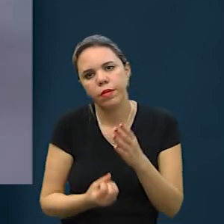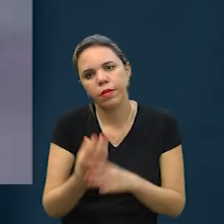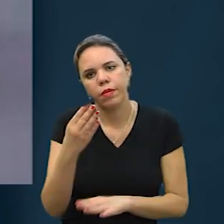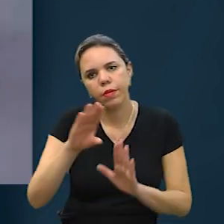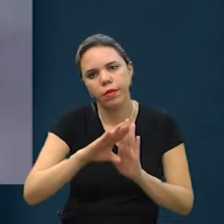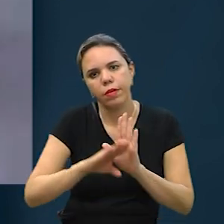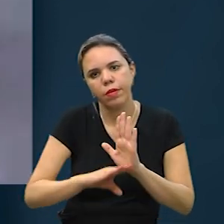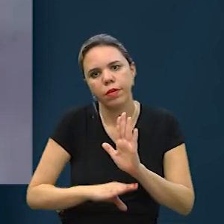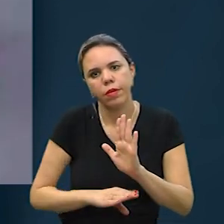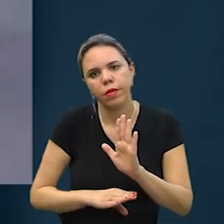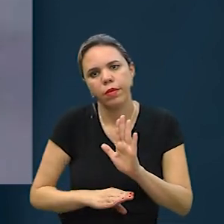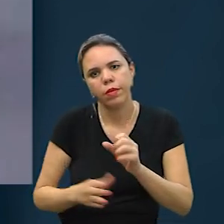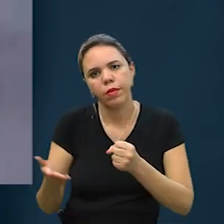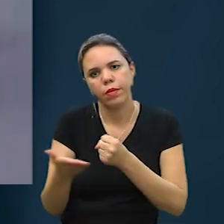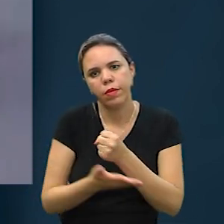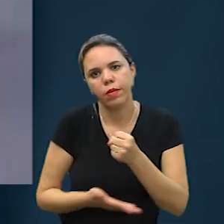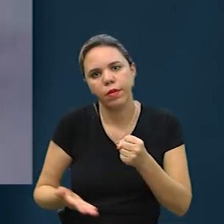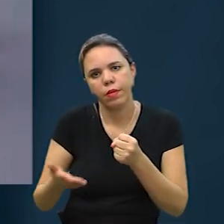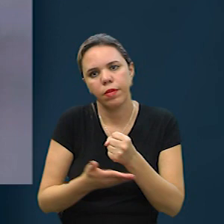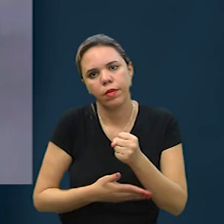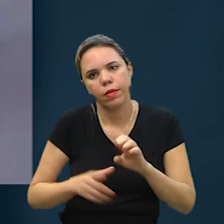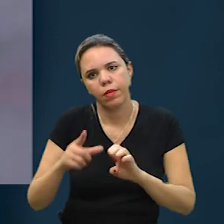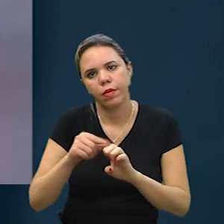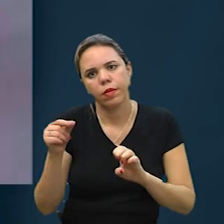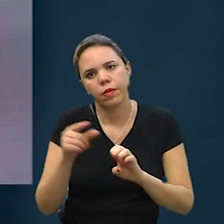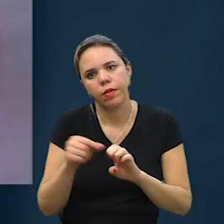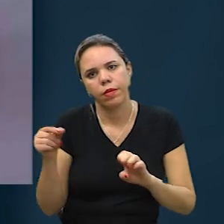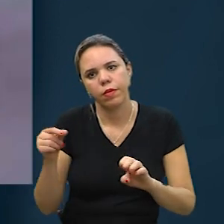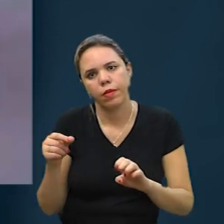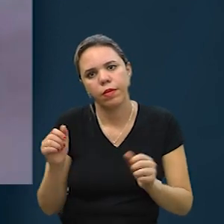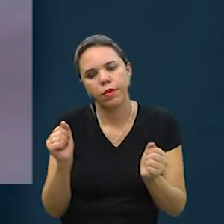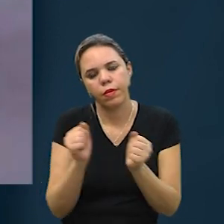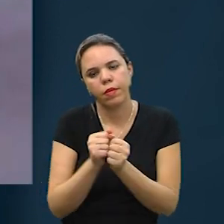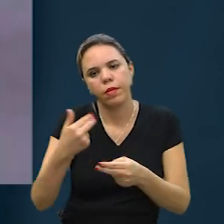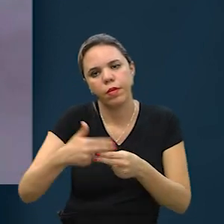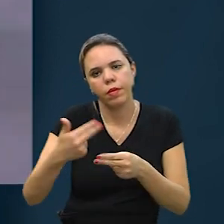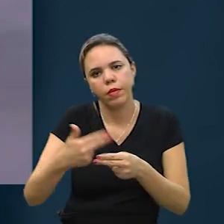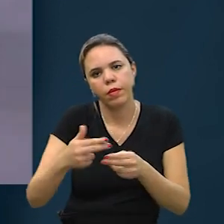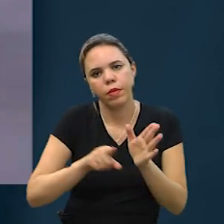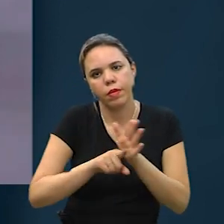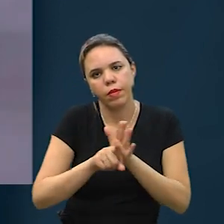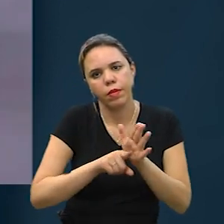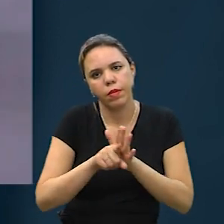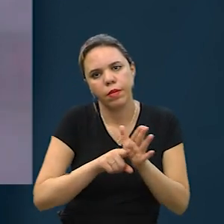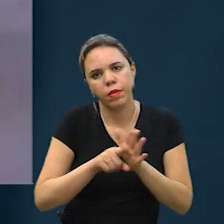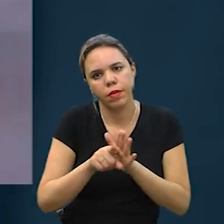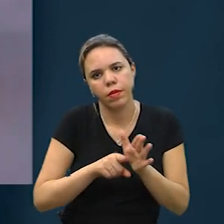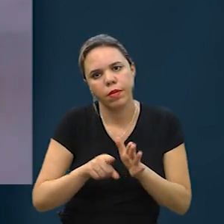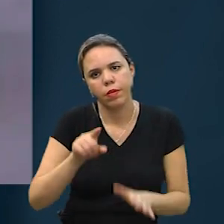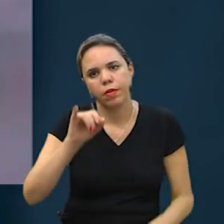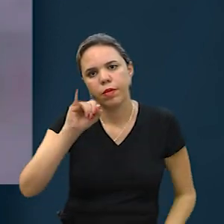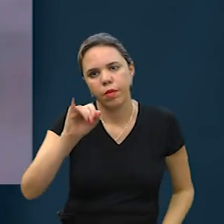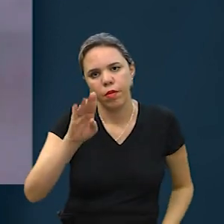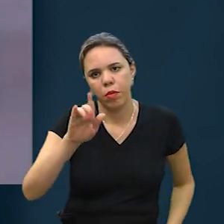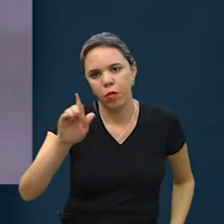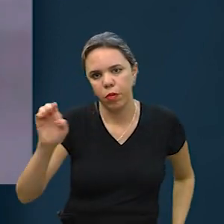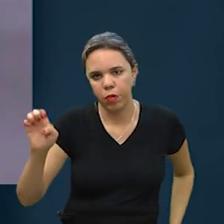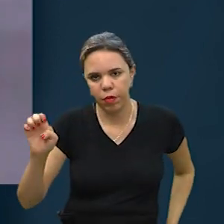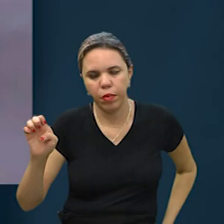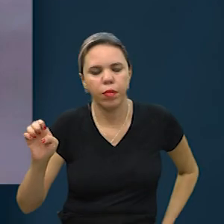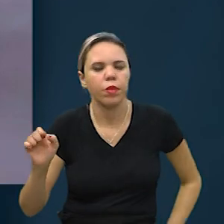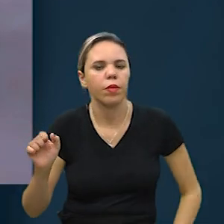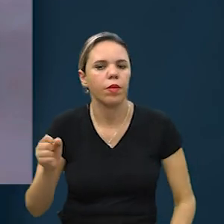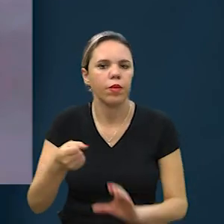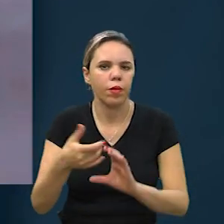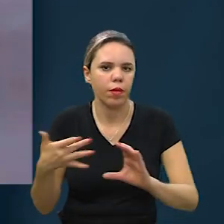que criaram um programa de base, né, empreendedora, e junto com o Sebrae fez o levantamento com o IBGE e